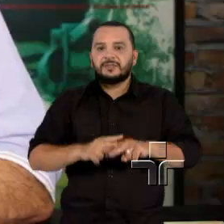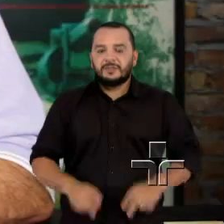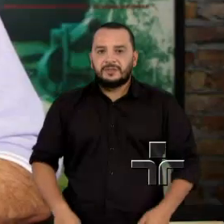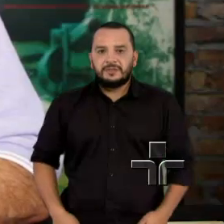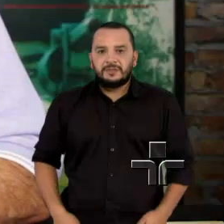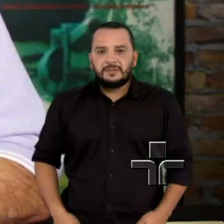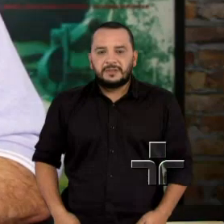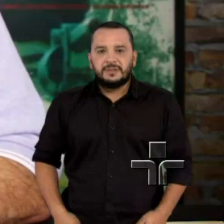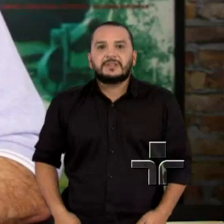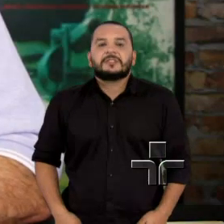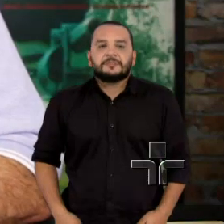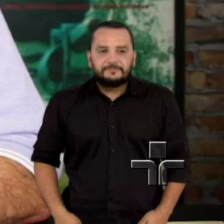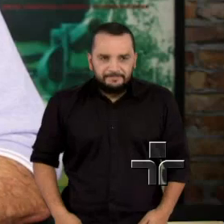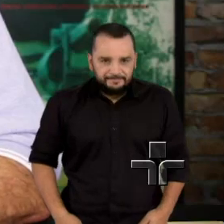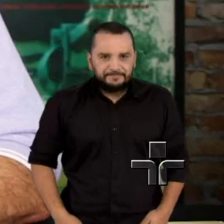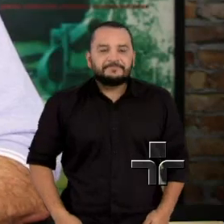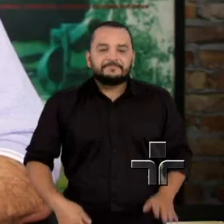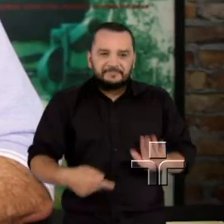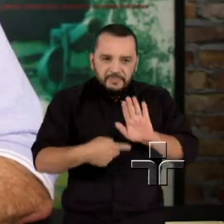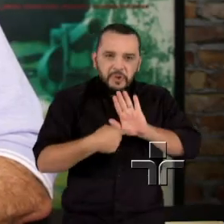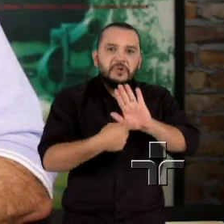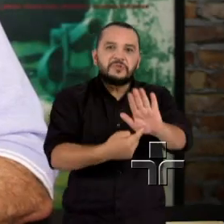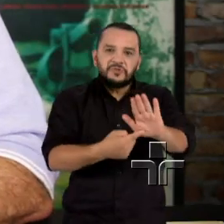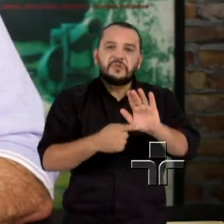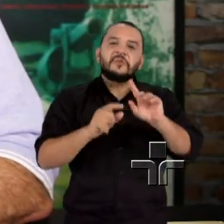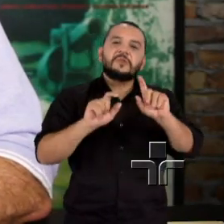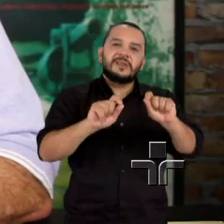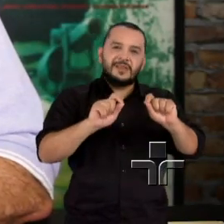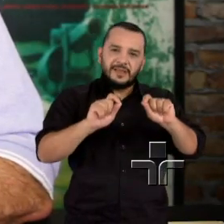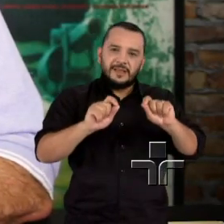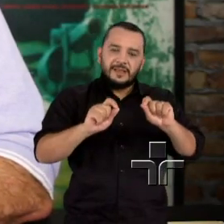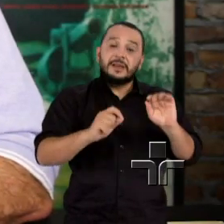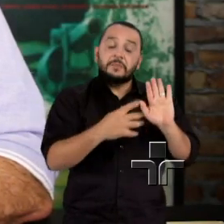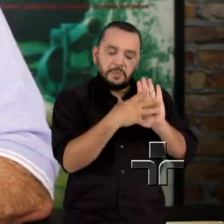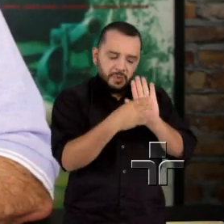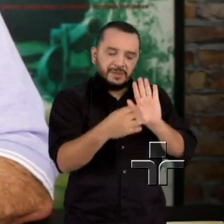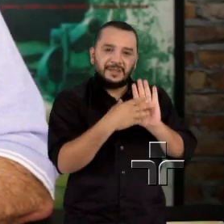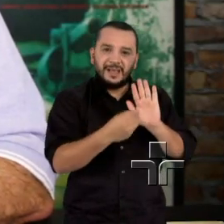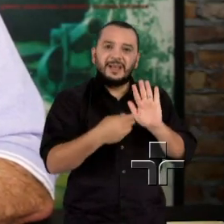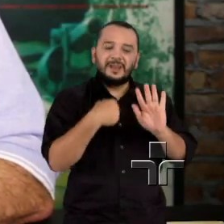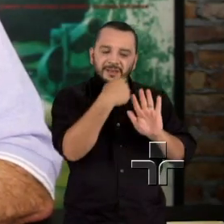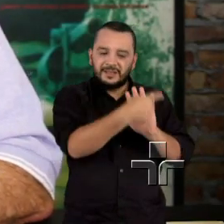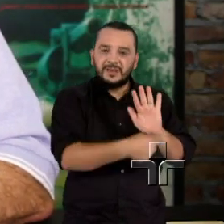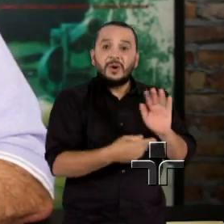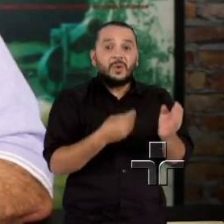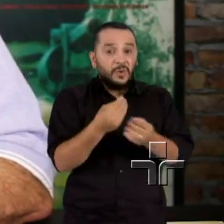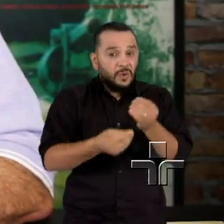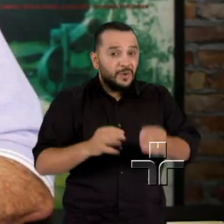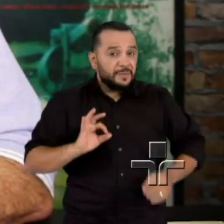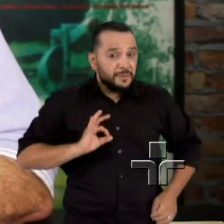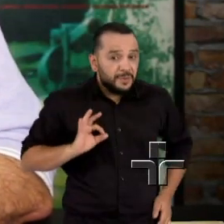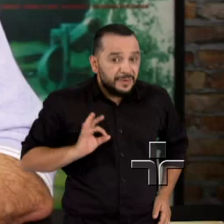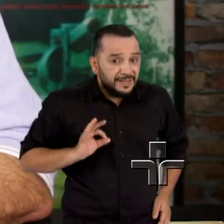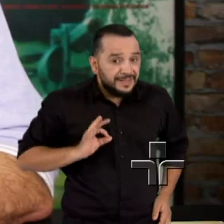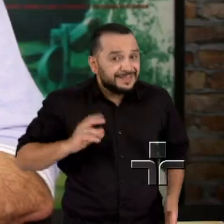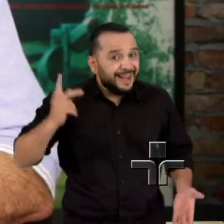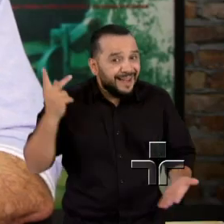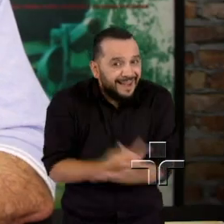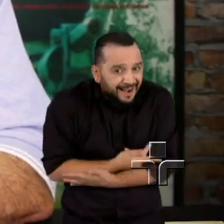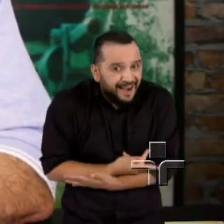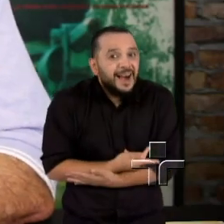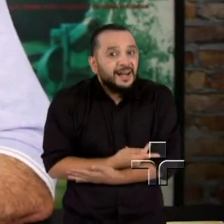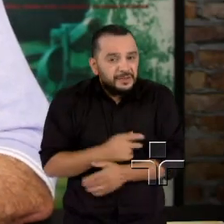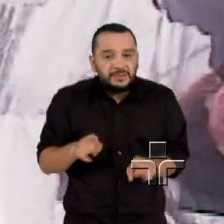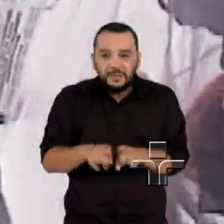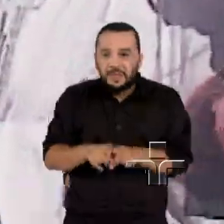Acabou virando uma espécie de paradigma, de exemplo de como a polícia não deve agir, de como o